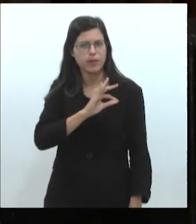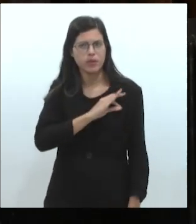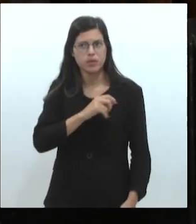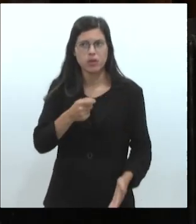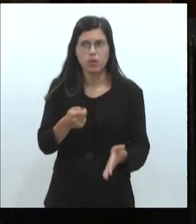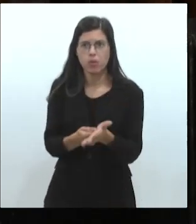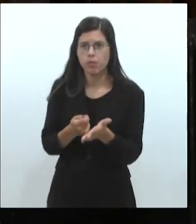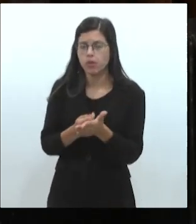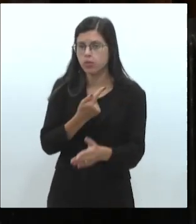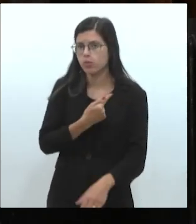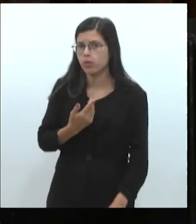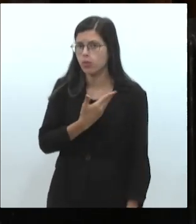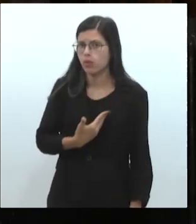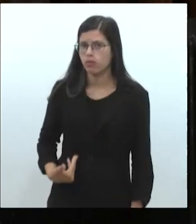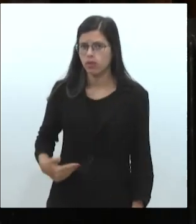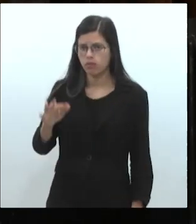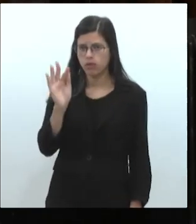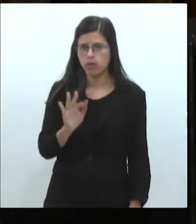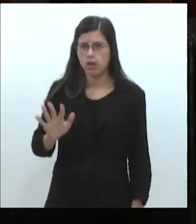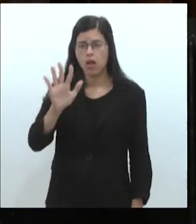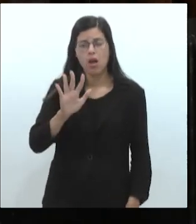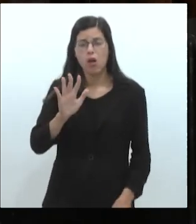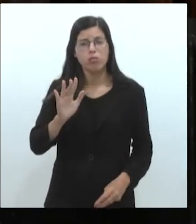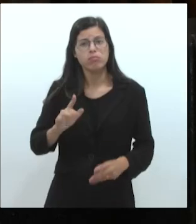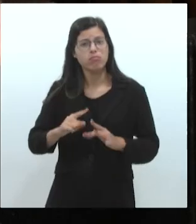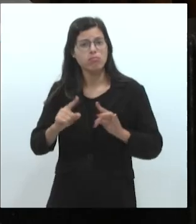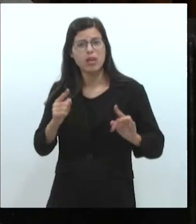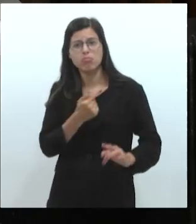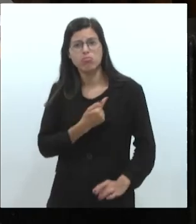governo federal, e o governo federal